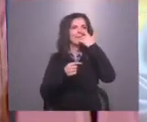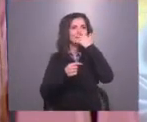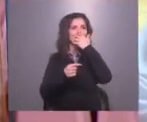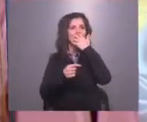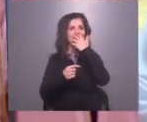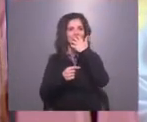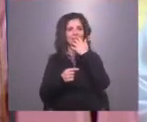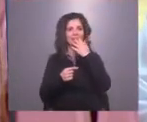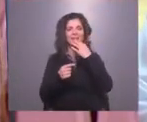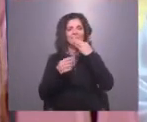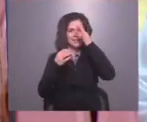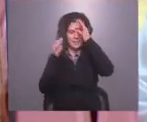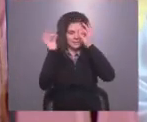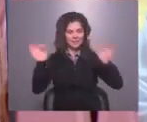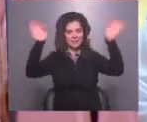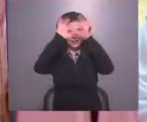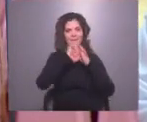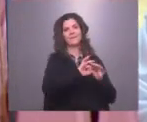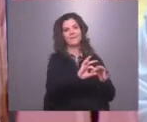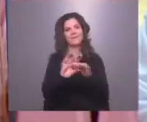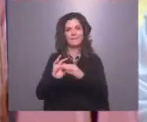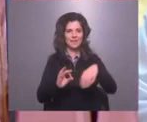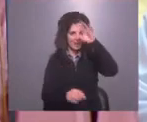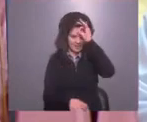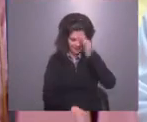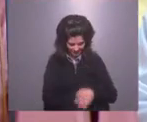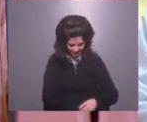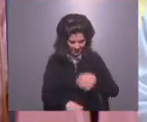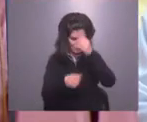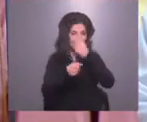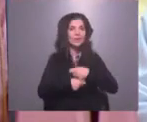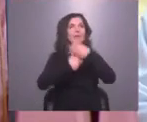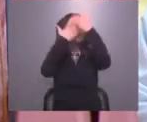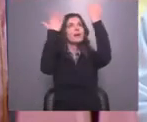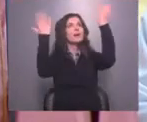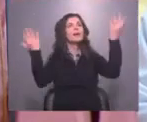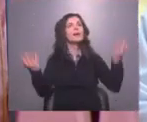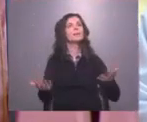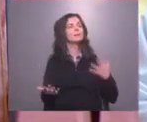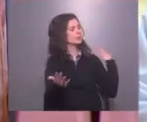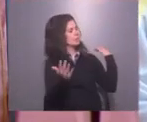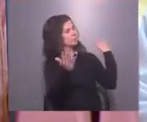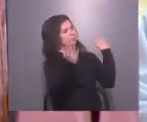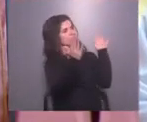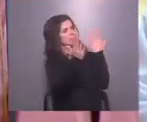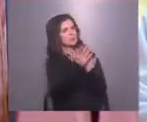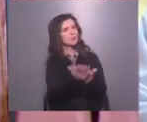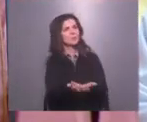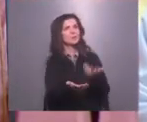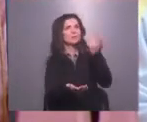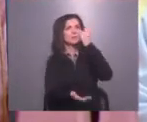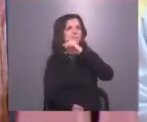unidade do Espírito Santo, toda a honra e toda a glória, por todos